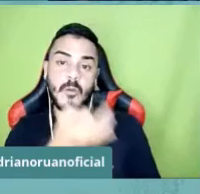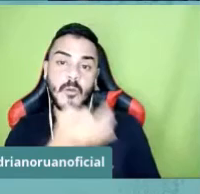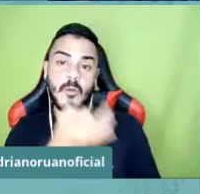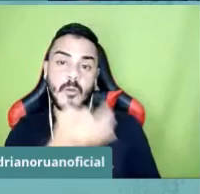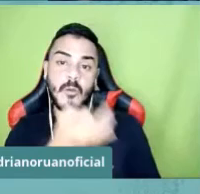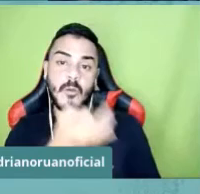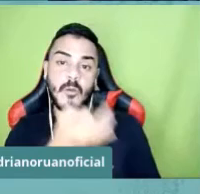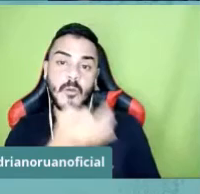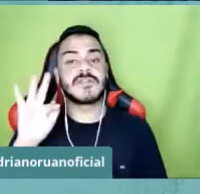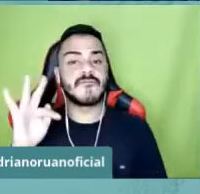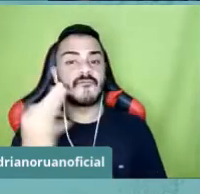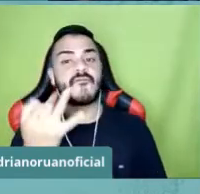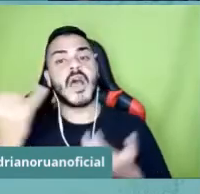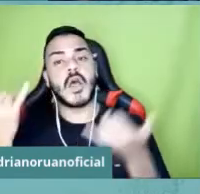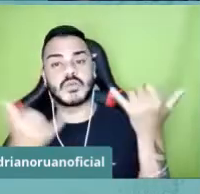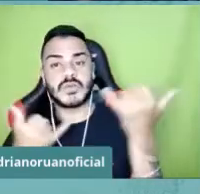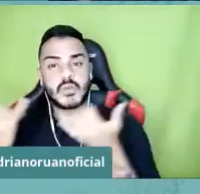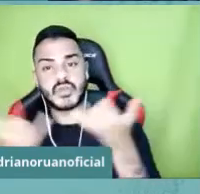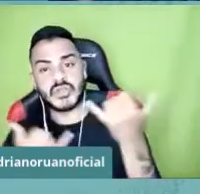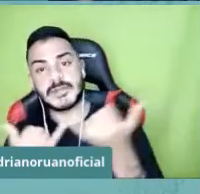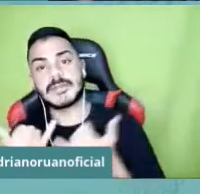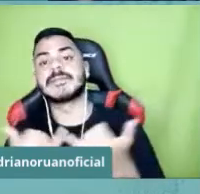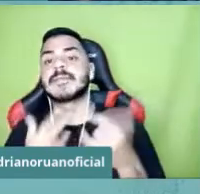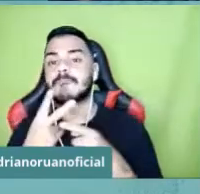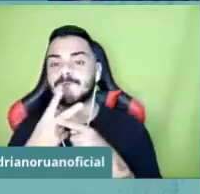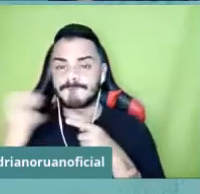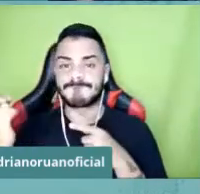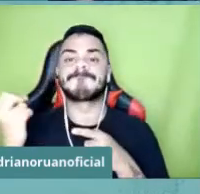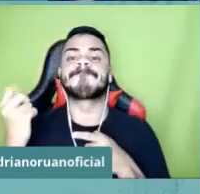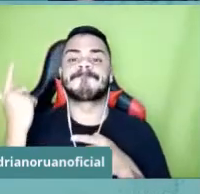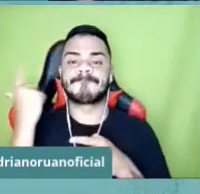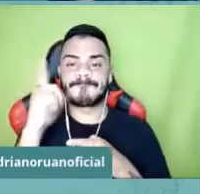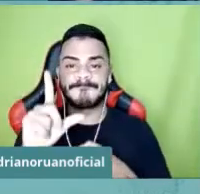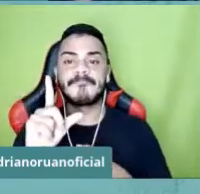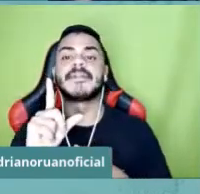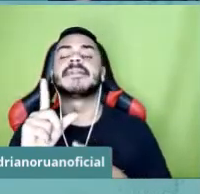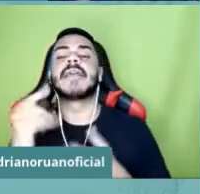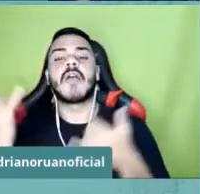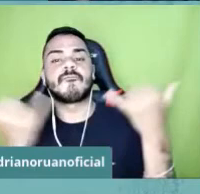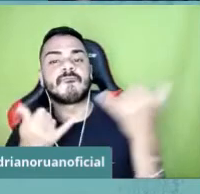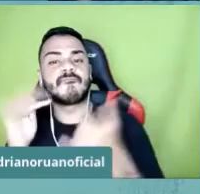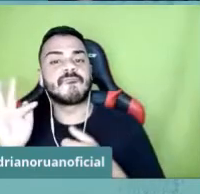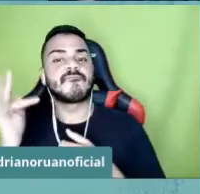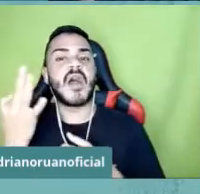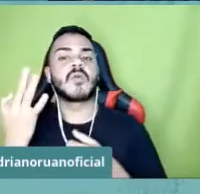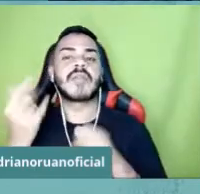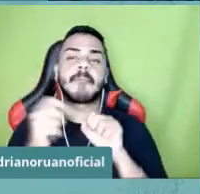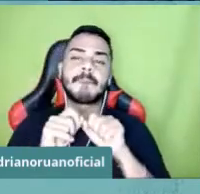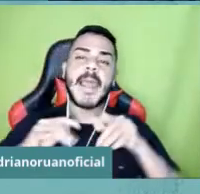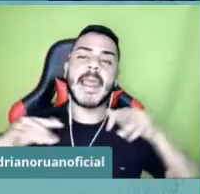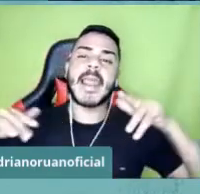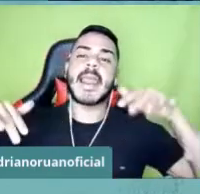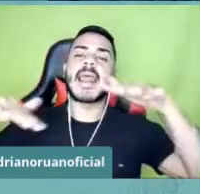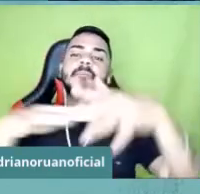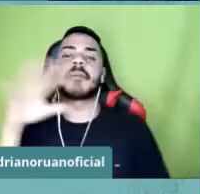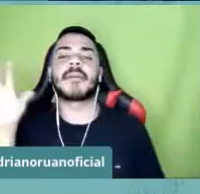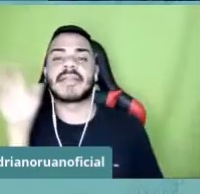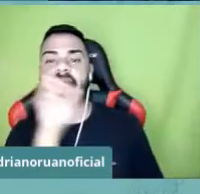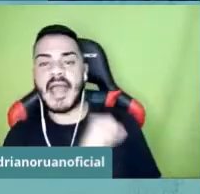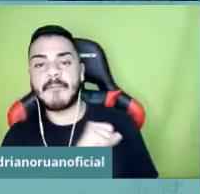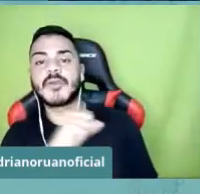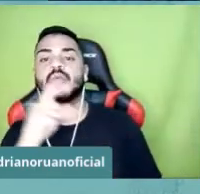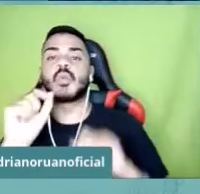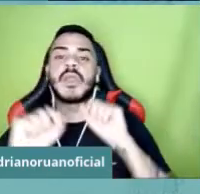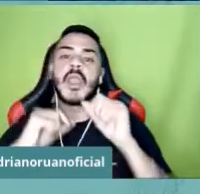news estão ganhando, né? Então, uma fake news, ela é difundida muito mais rápido do que uma